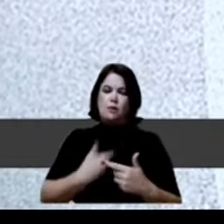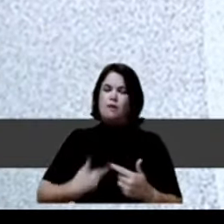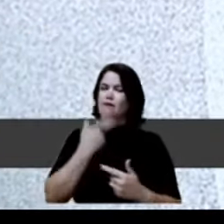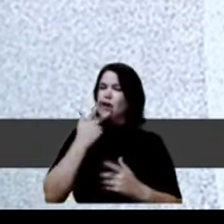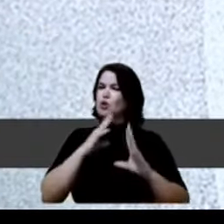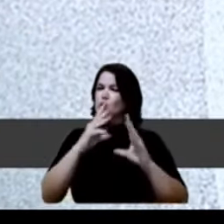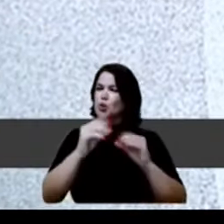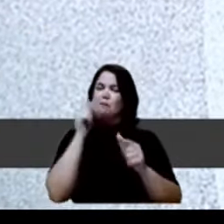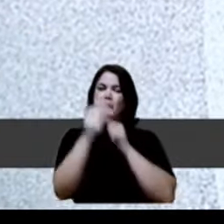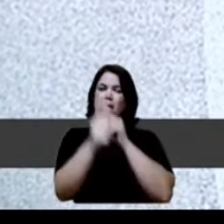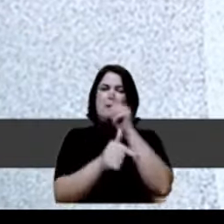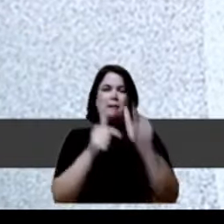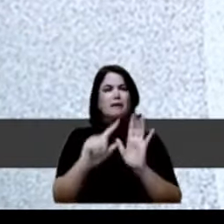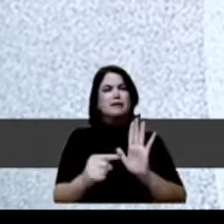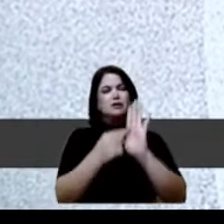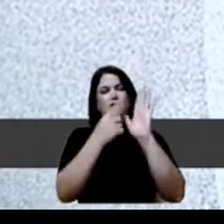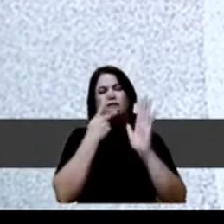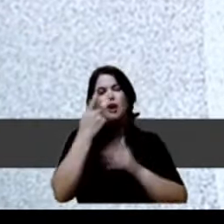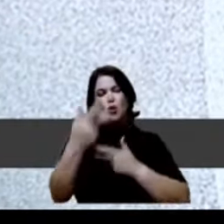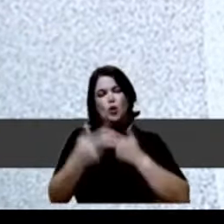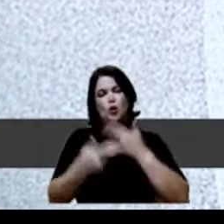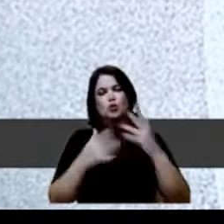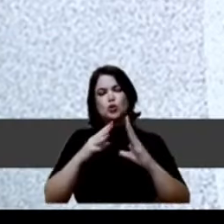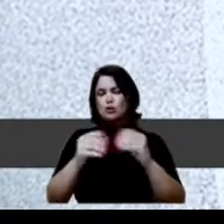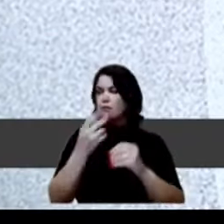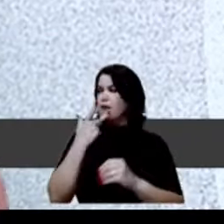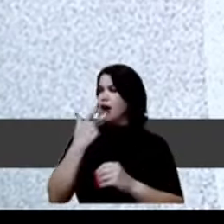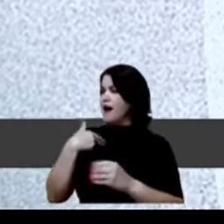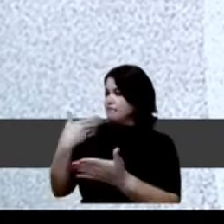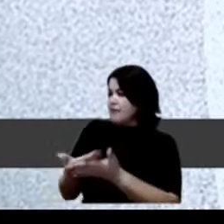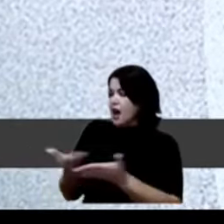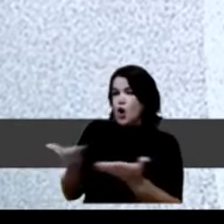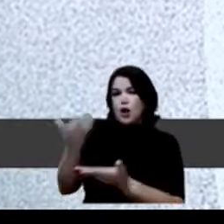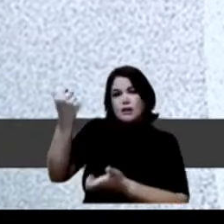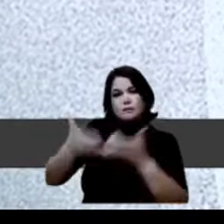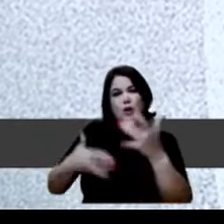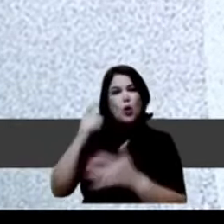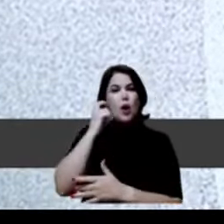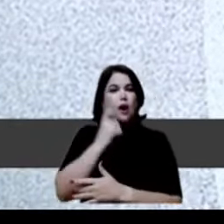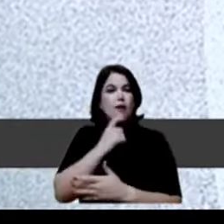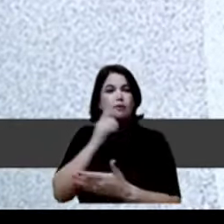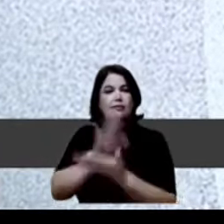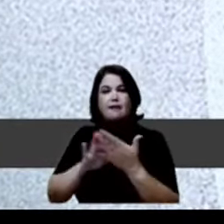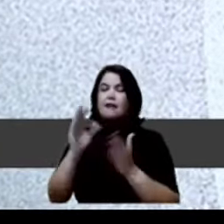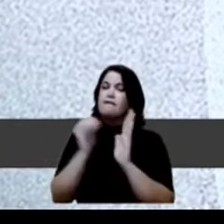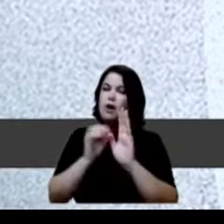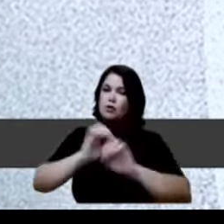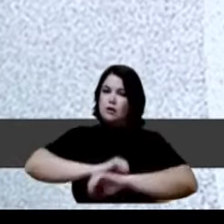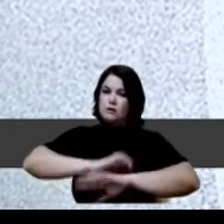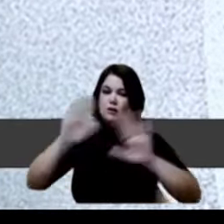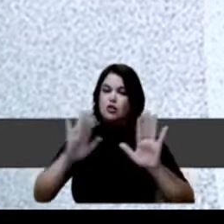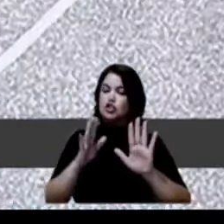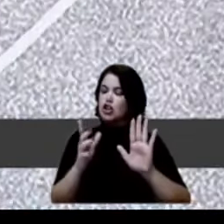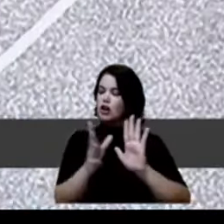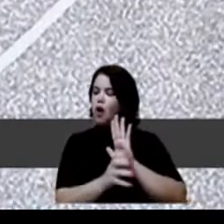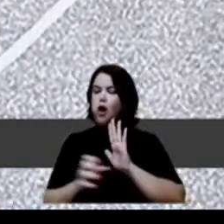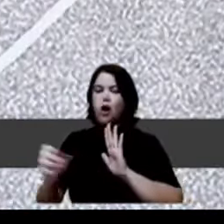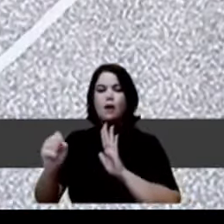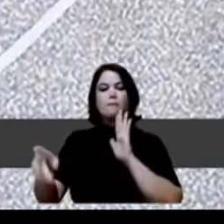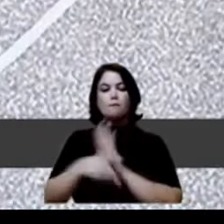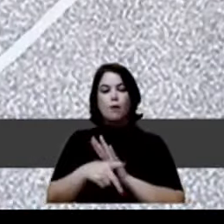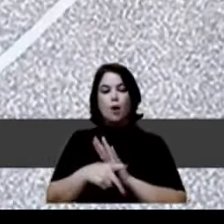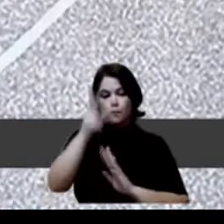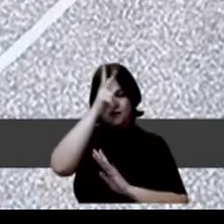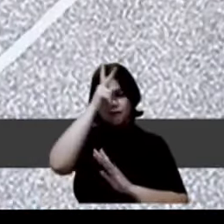o mandado do governo que gerou o maior déficit público no último ano. Falta de transparência. Contra a PEC do teto. Prefeitura. Vamos